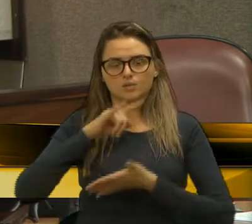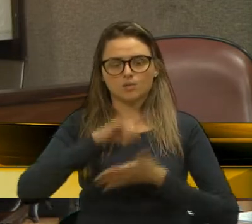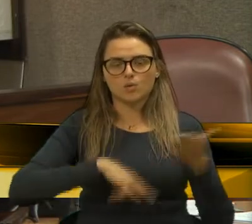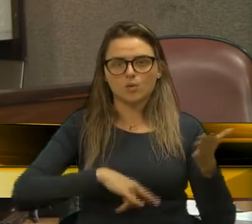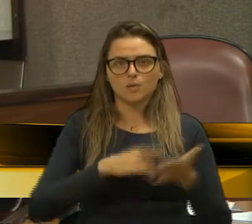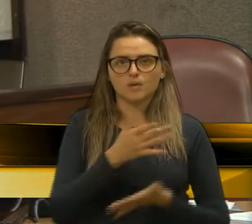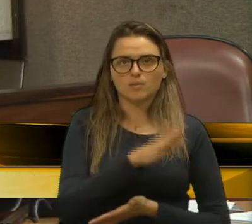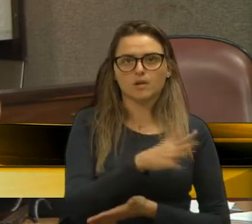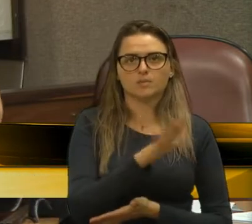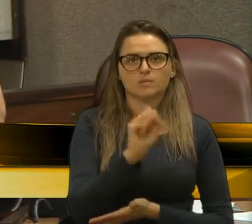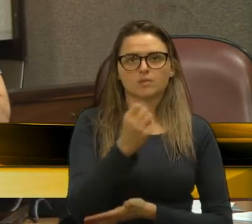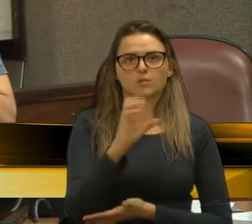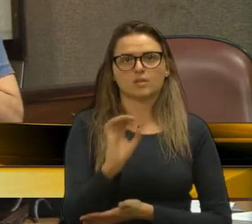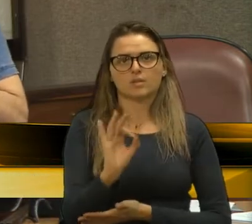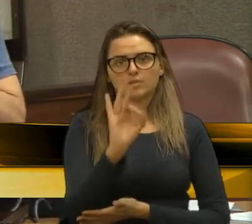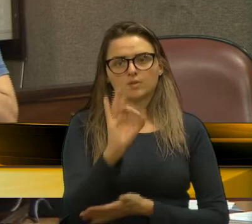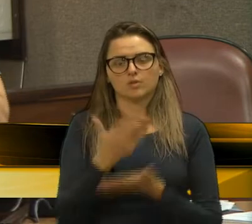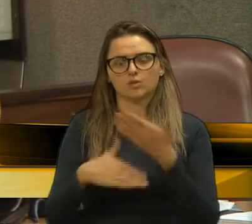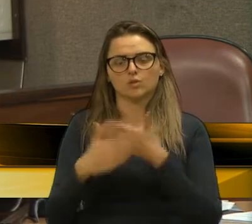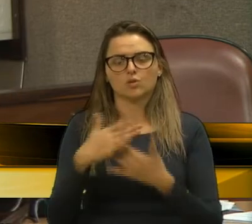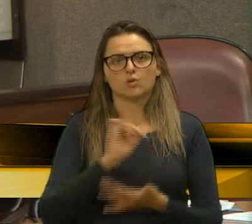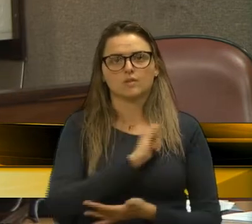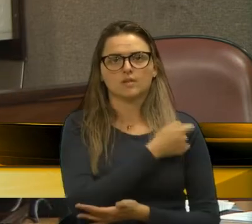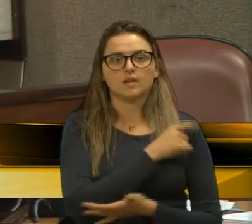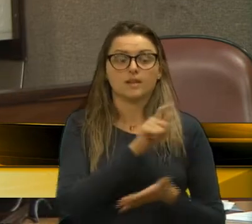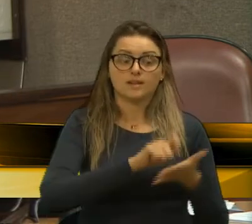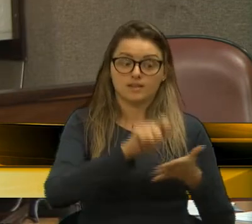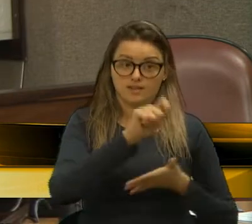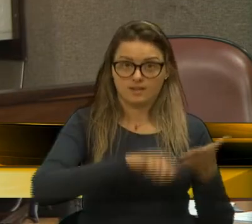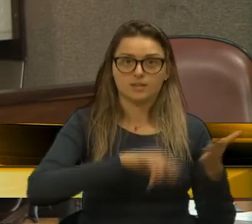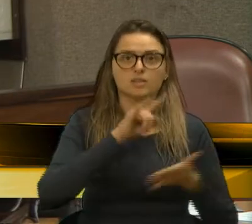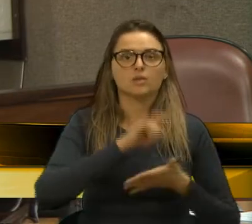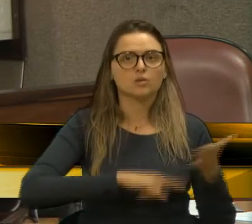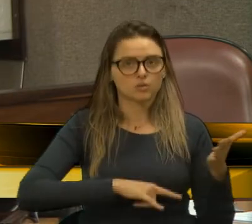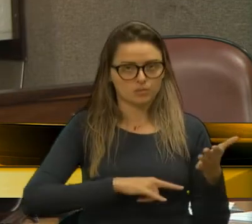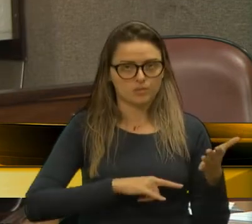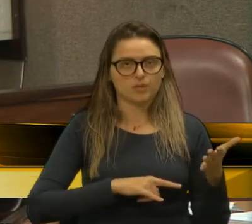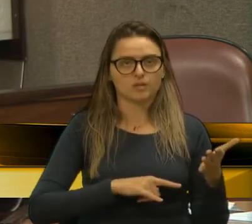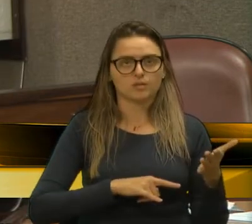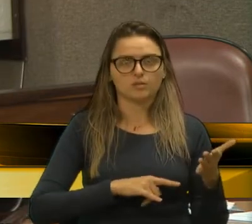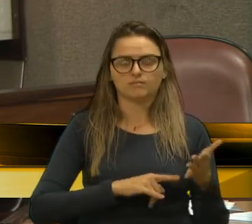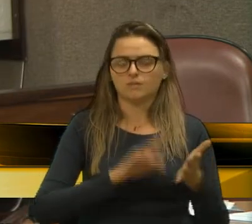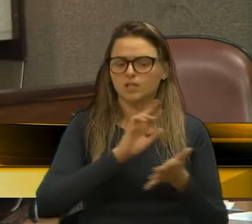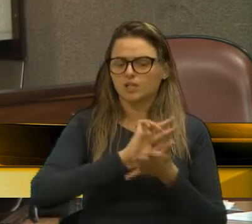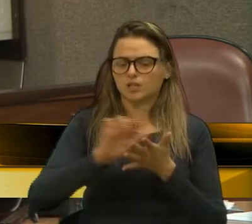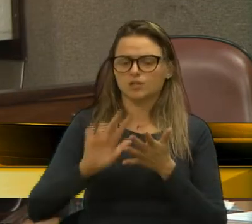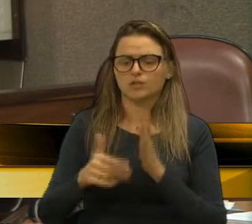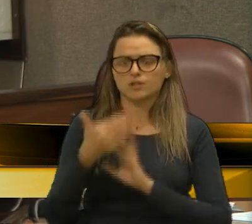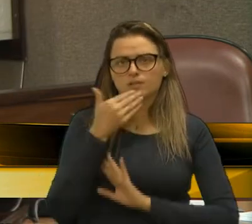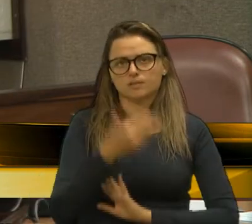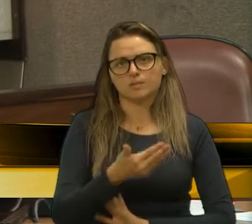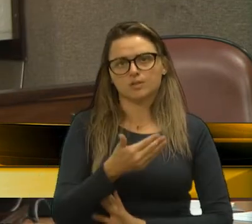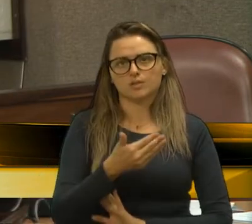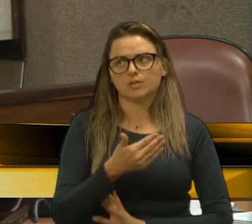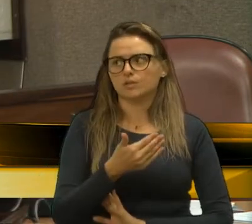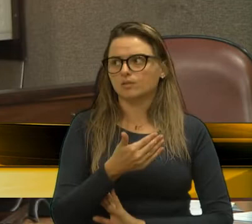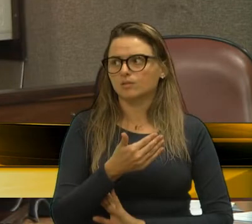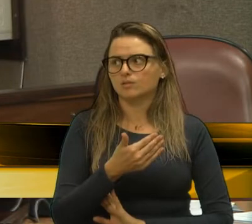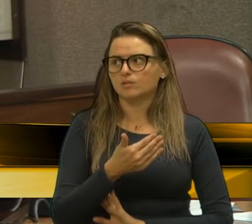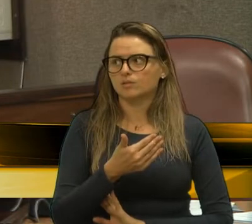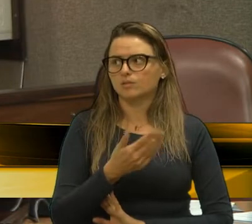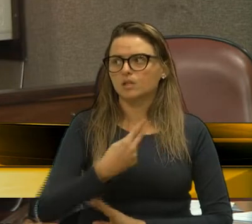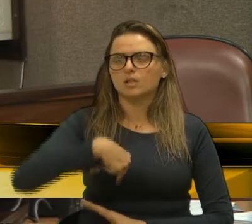80% da guarda municipal que assinaram uma série de reivindicações solicitando que a gente